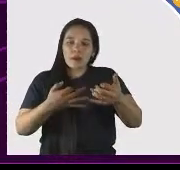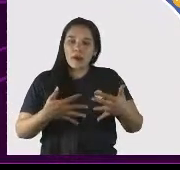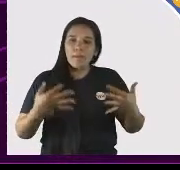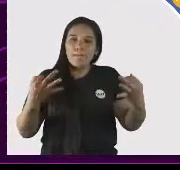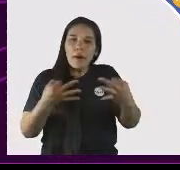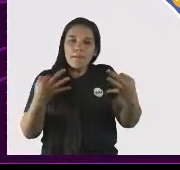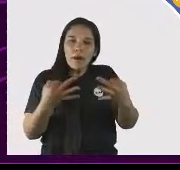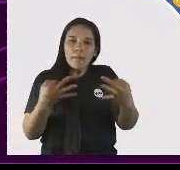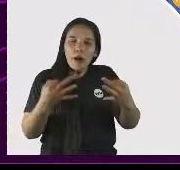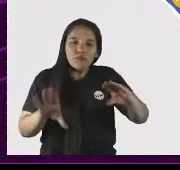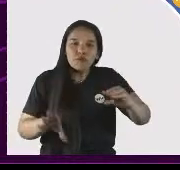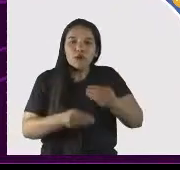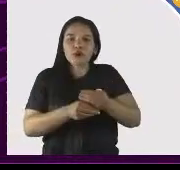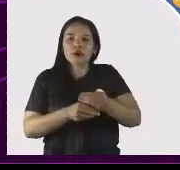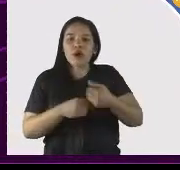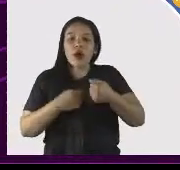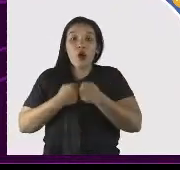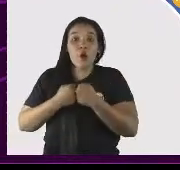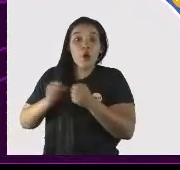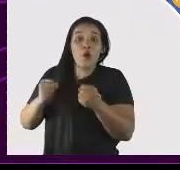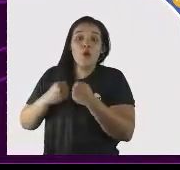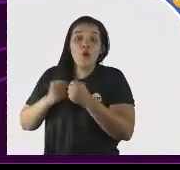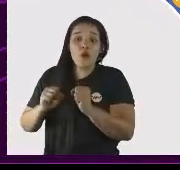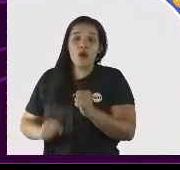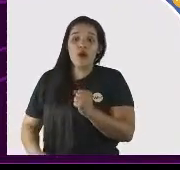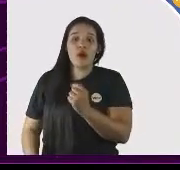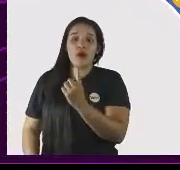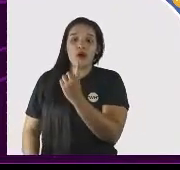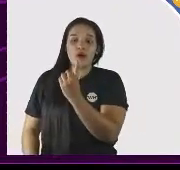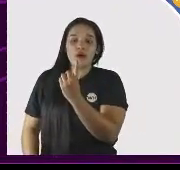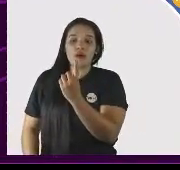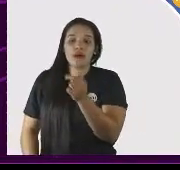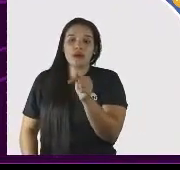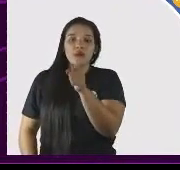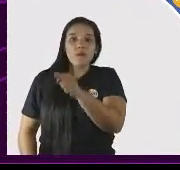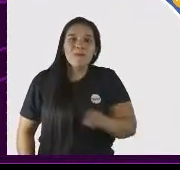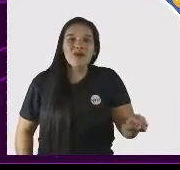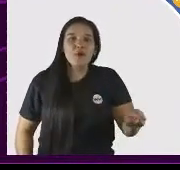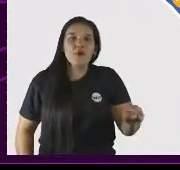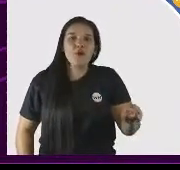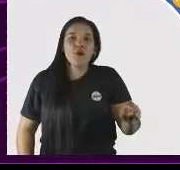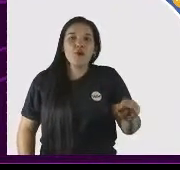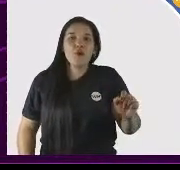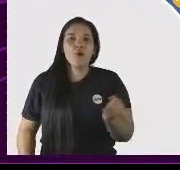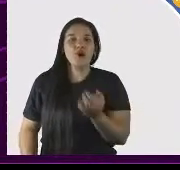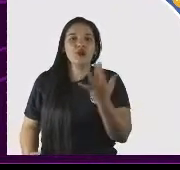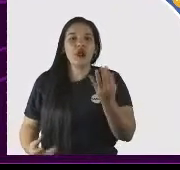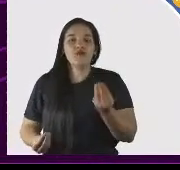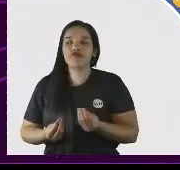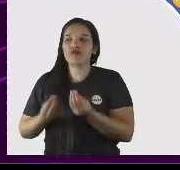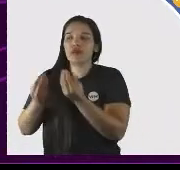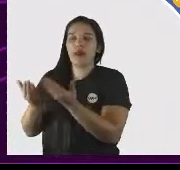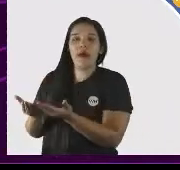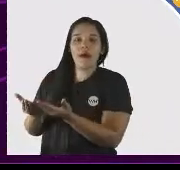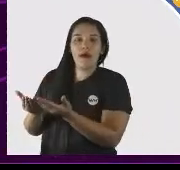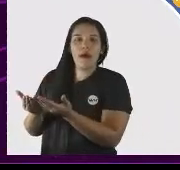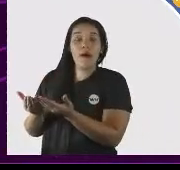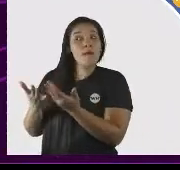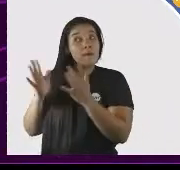correto no ônibus afavia prever 17 mil unidades para este ano no anos porém